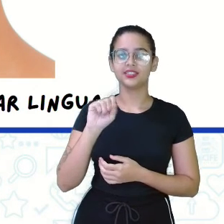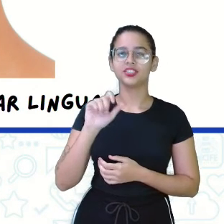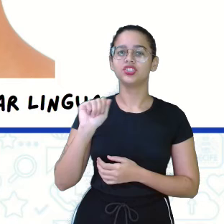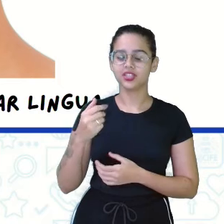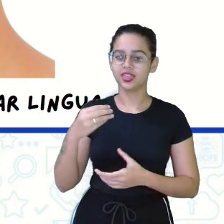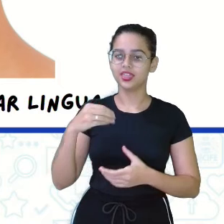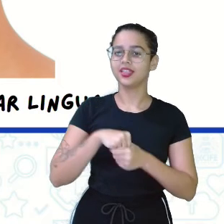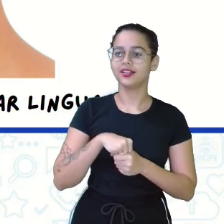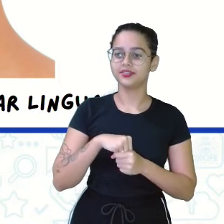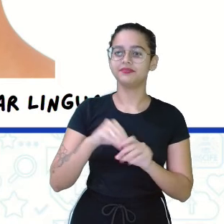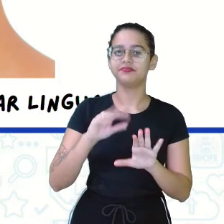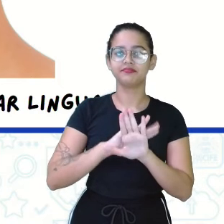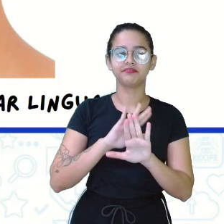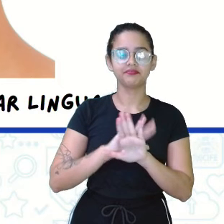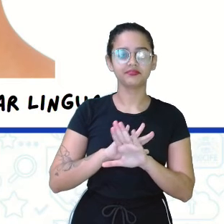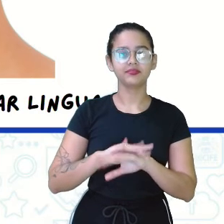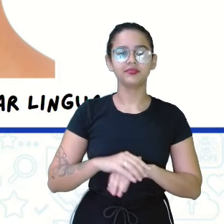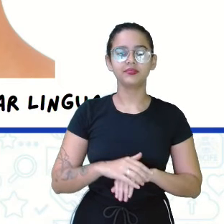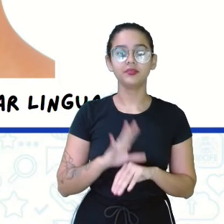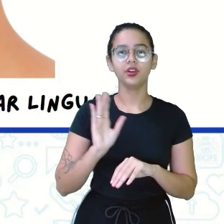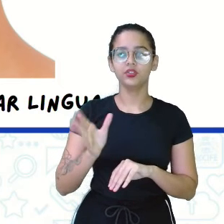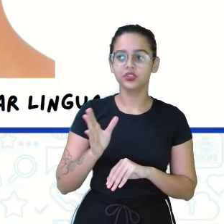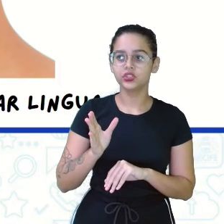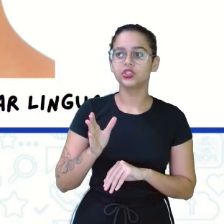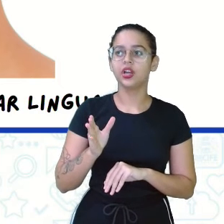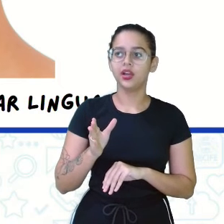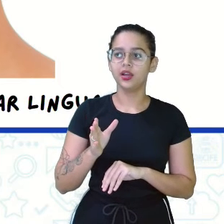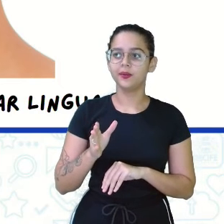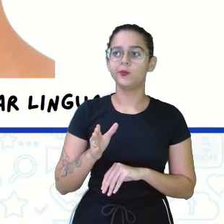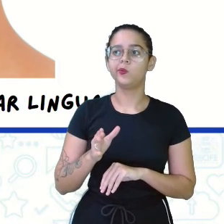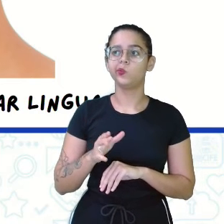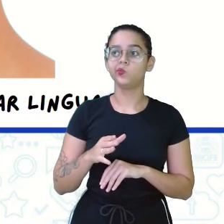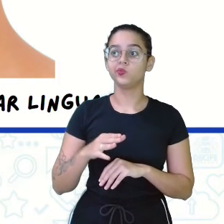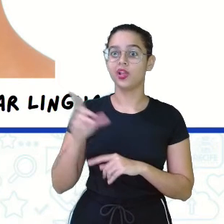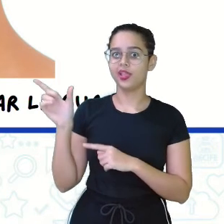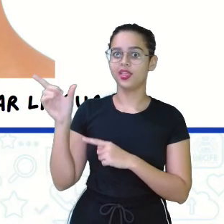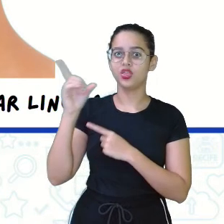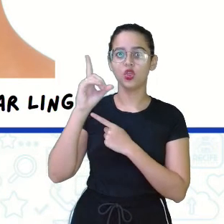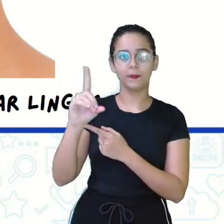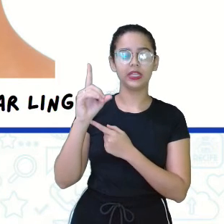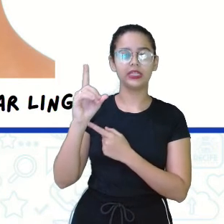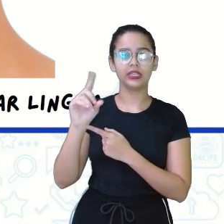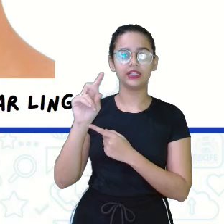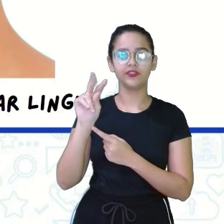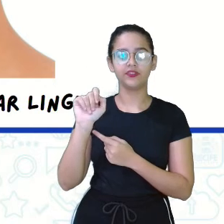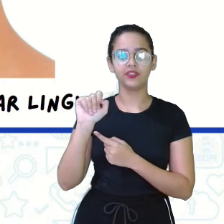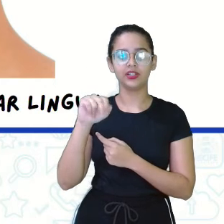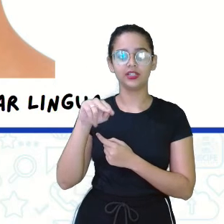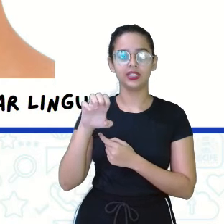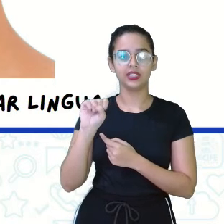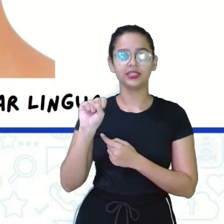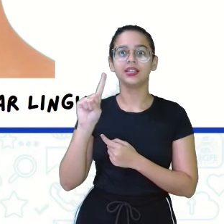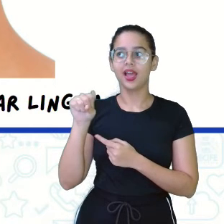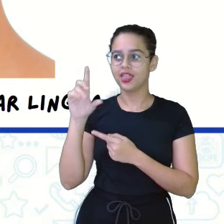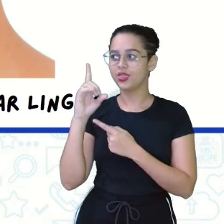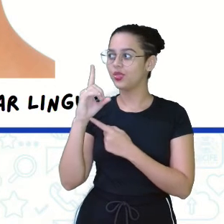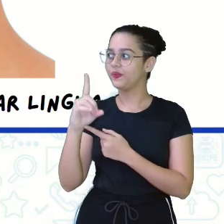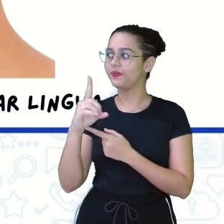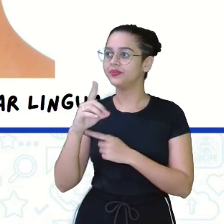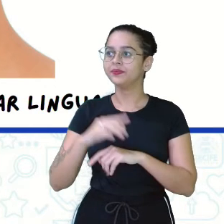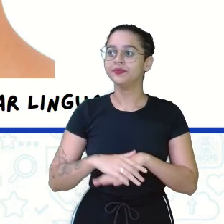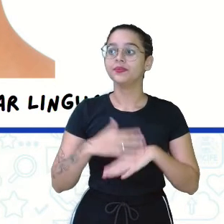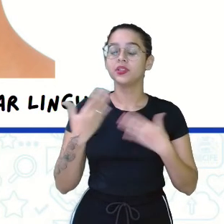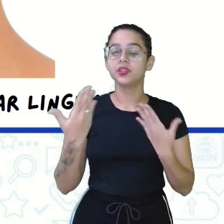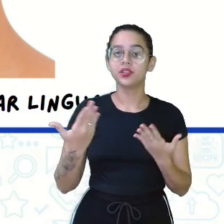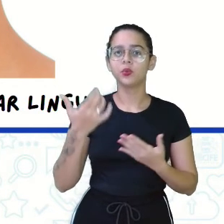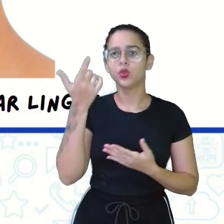fazendo, viu? Vanessa da produção. Já tá ali enrolando a língua. A Vanessa dominante, hein? Olha aí. Olha aí. Então, gente,